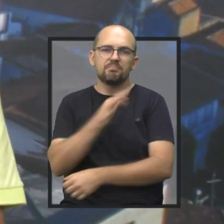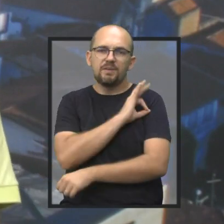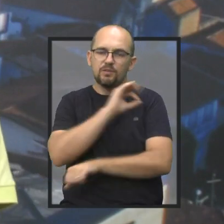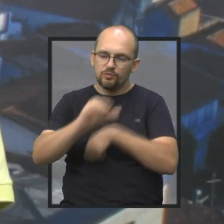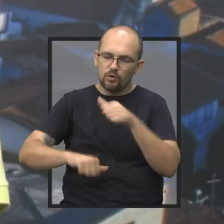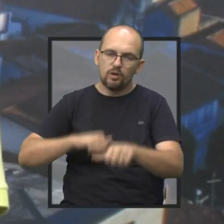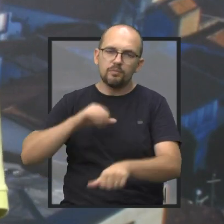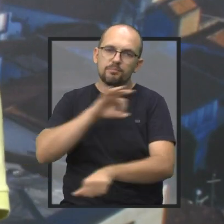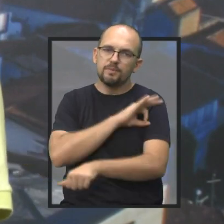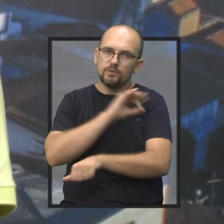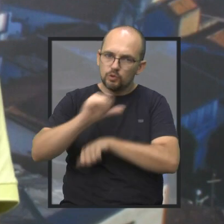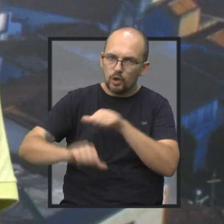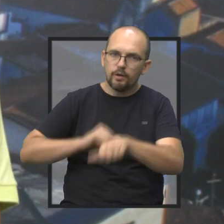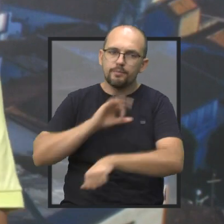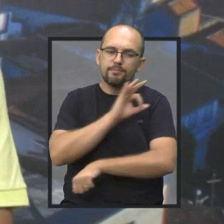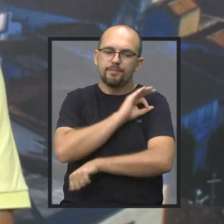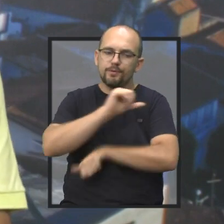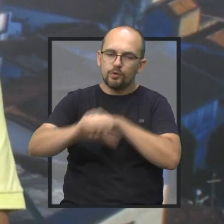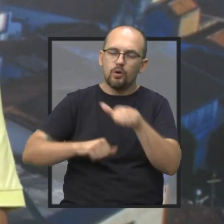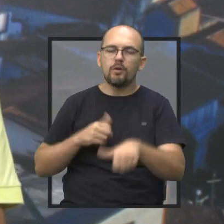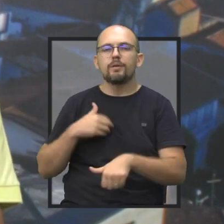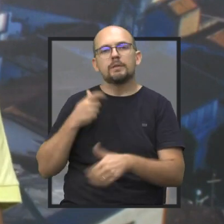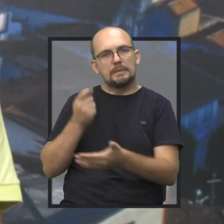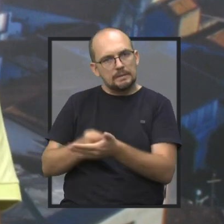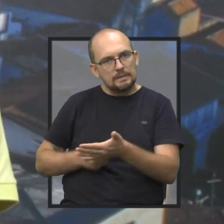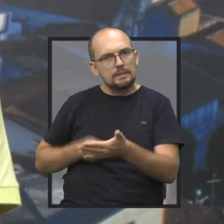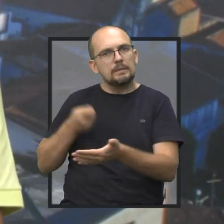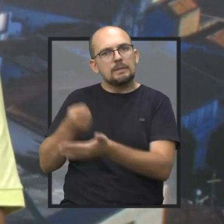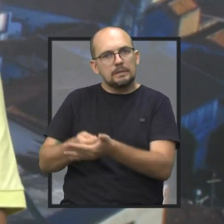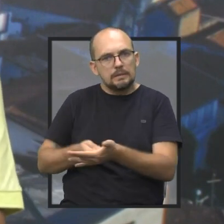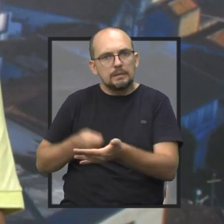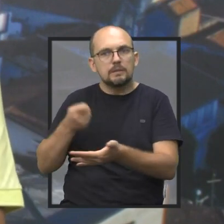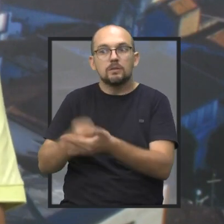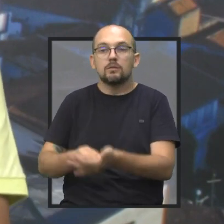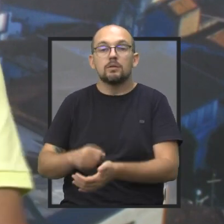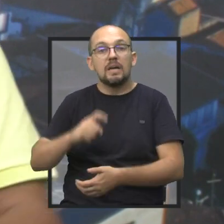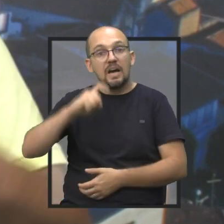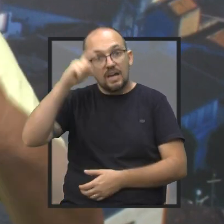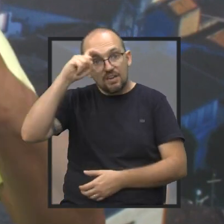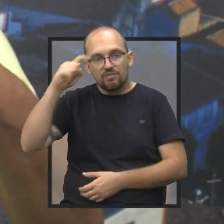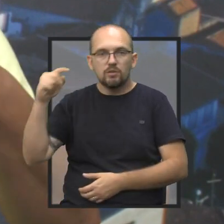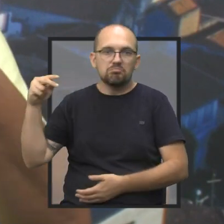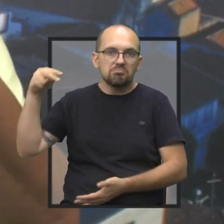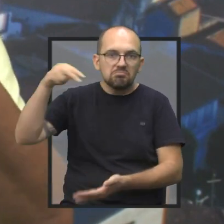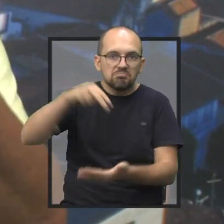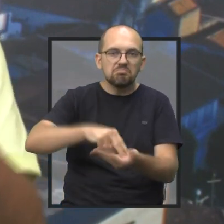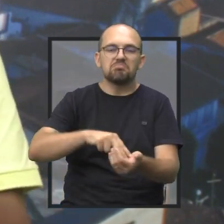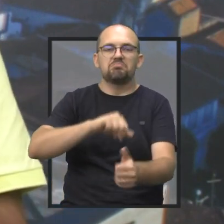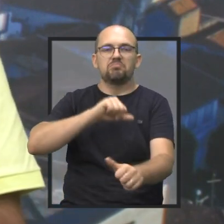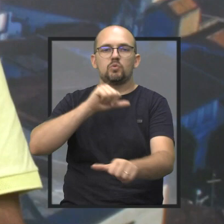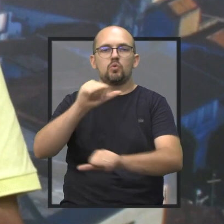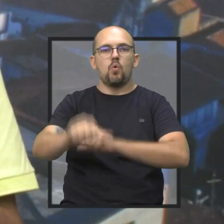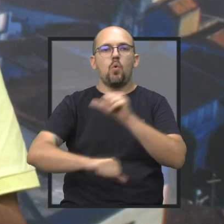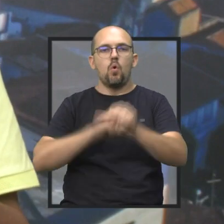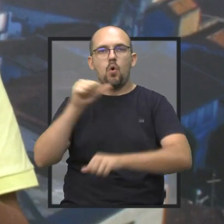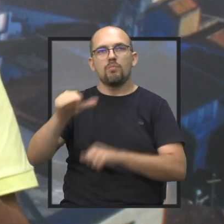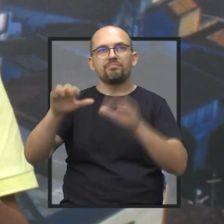passava-se governo, e eu cobrando aqui. Ivan veio, trocou a parte